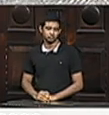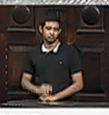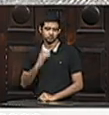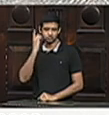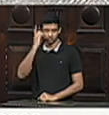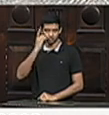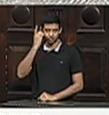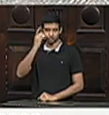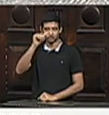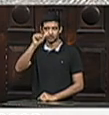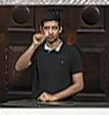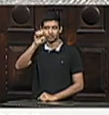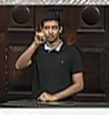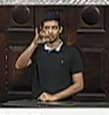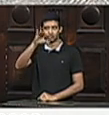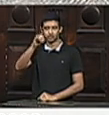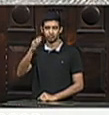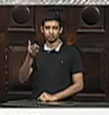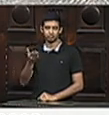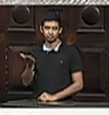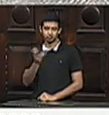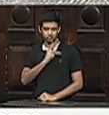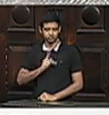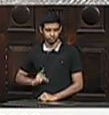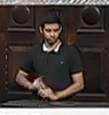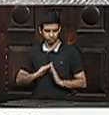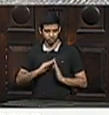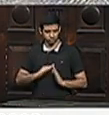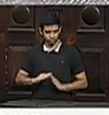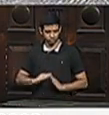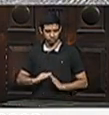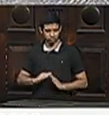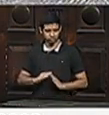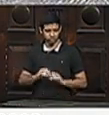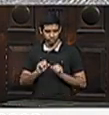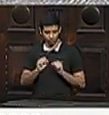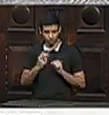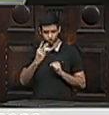Deputado Zaqueu Teixeira, deputado Gilberto Palmares.